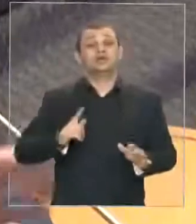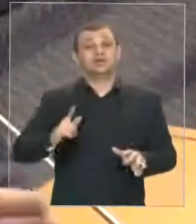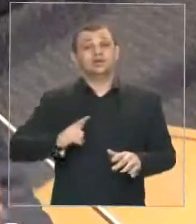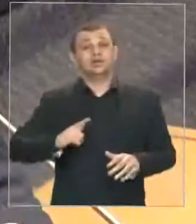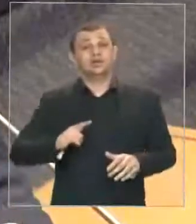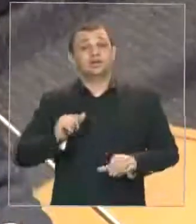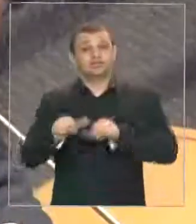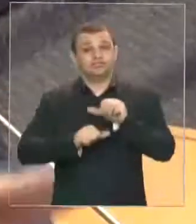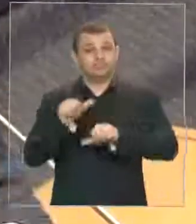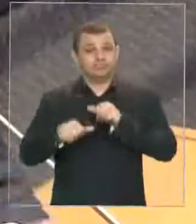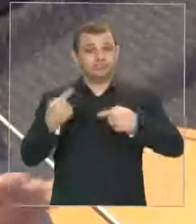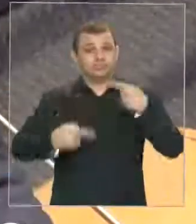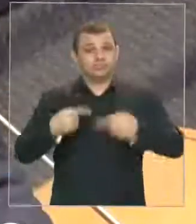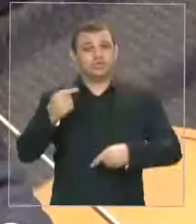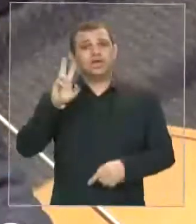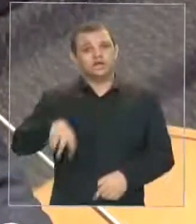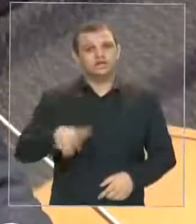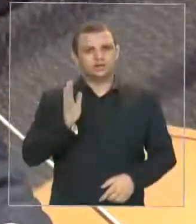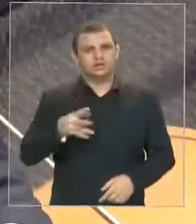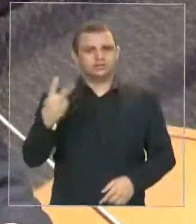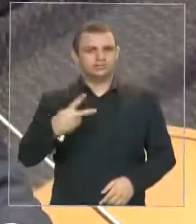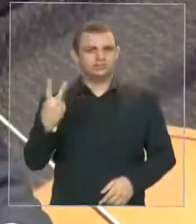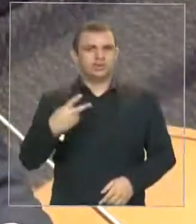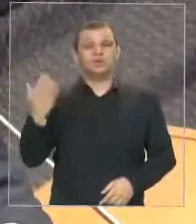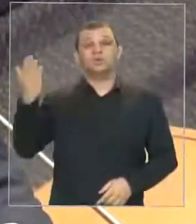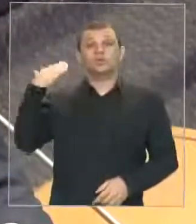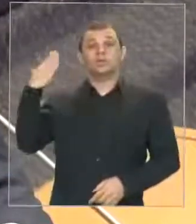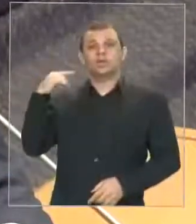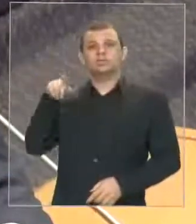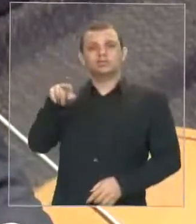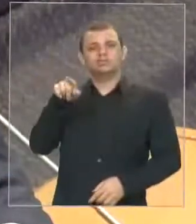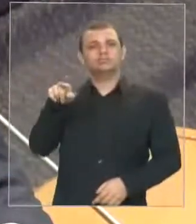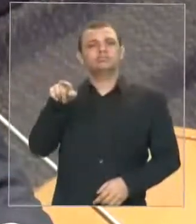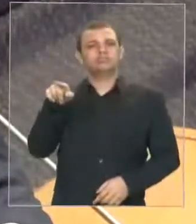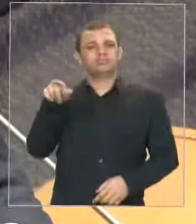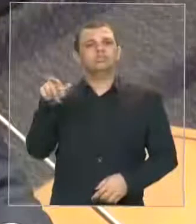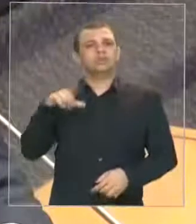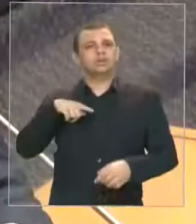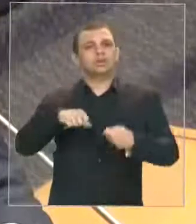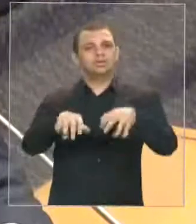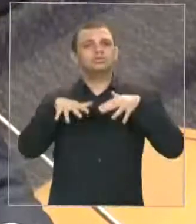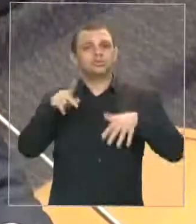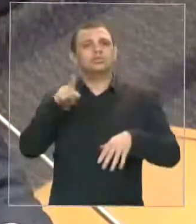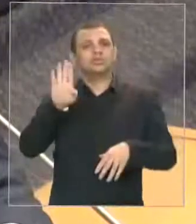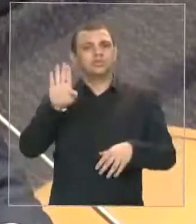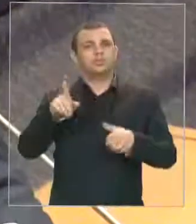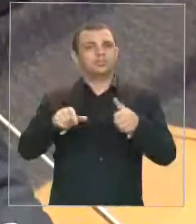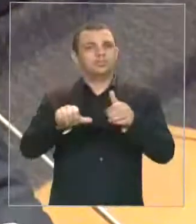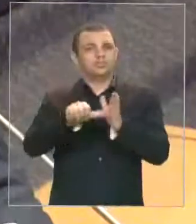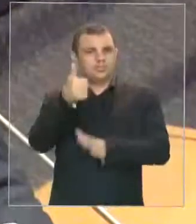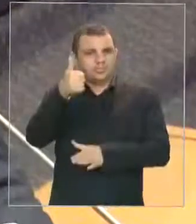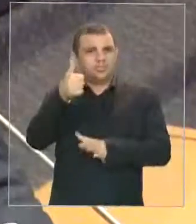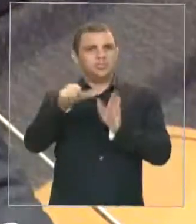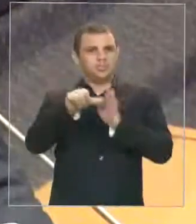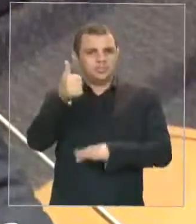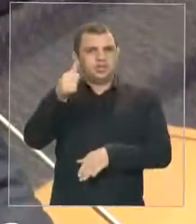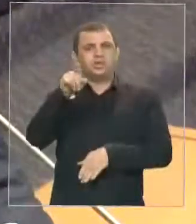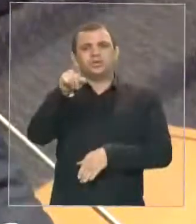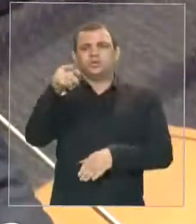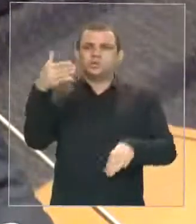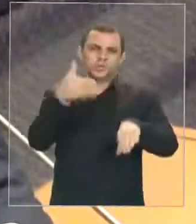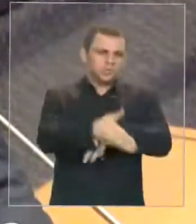Vossa Excelência colaborou demais com o evento, na época, inclusive. É importante que se registre. E a gente ainda hoje não